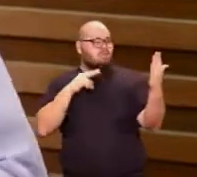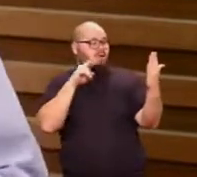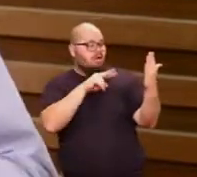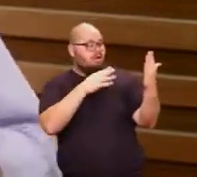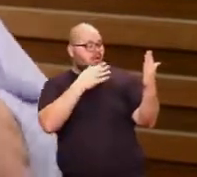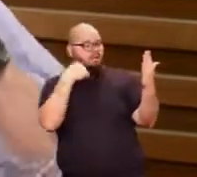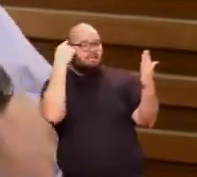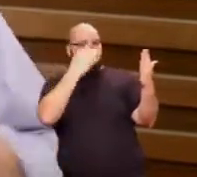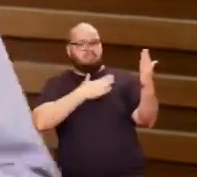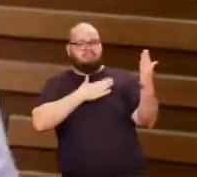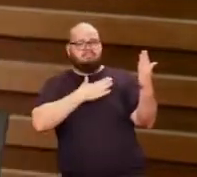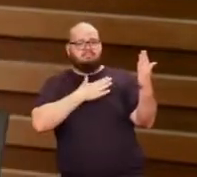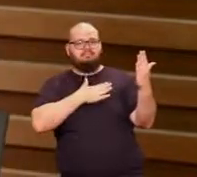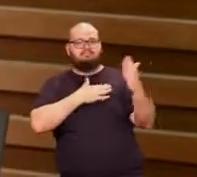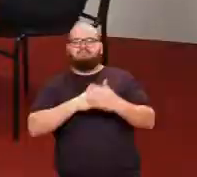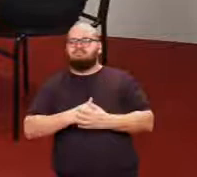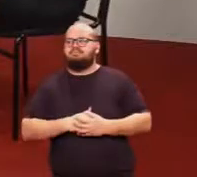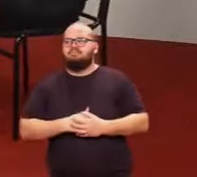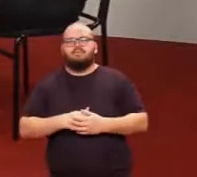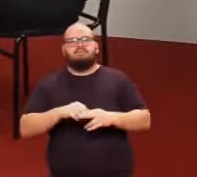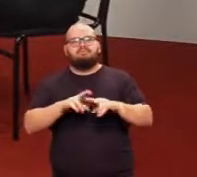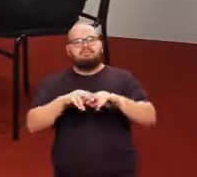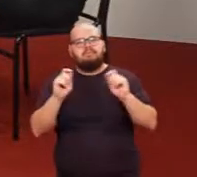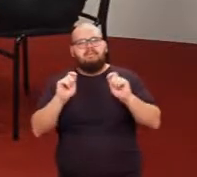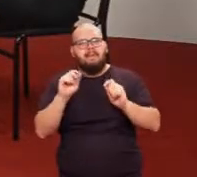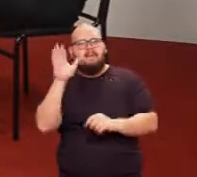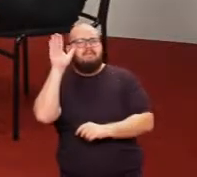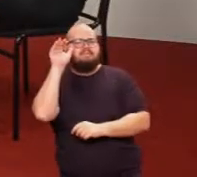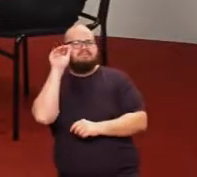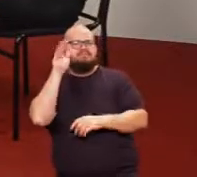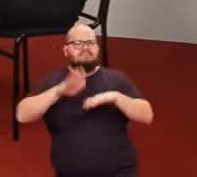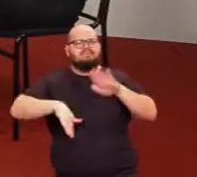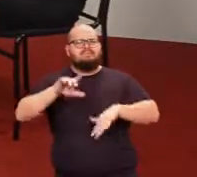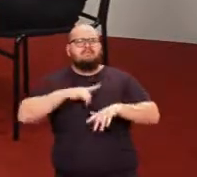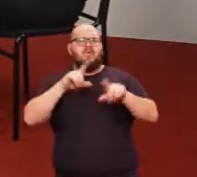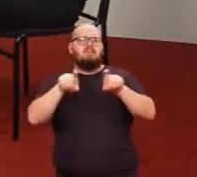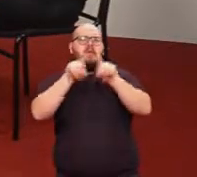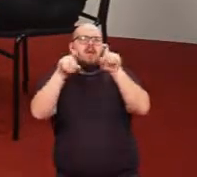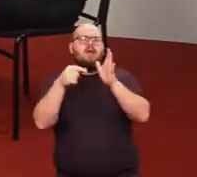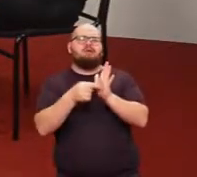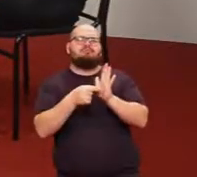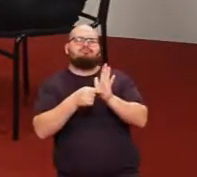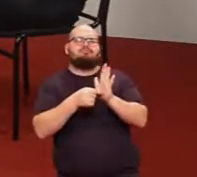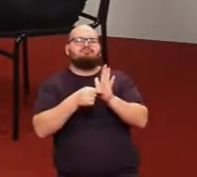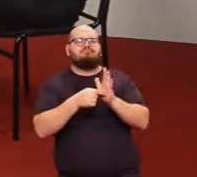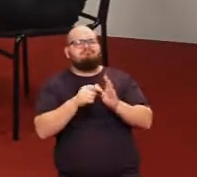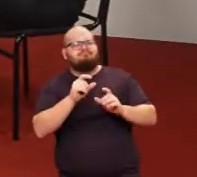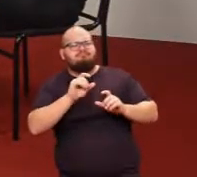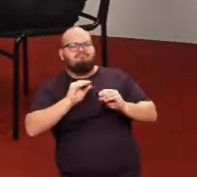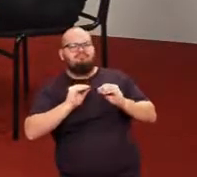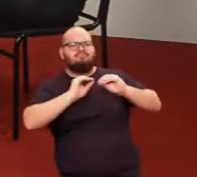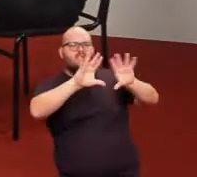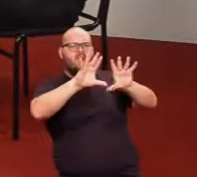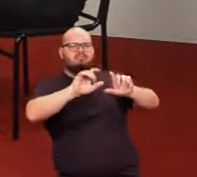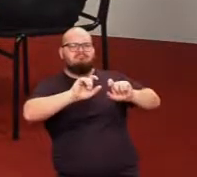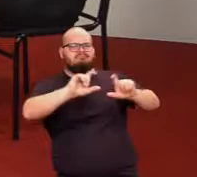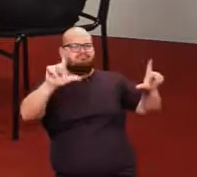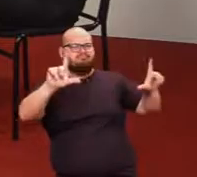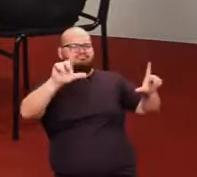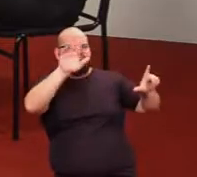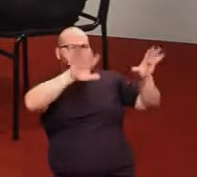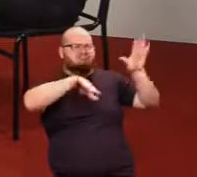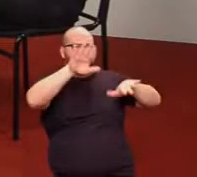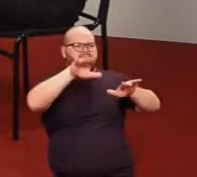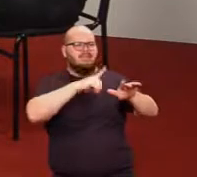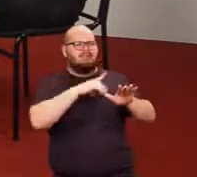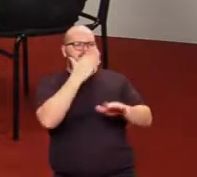precisa tirar uma foto para medir e tal, né? Para medir, a gente consegue observar também, existem alguns programas de computador em que a gente consegue expor a